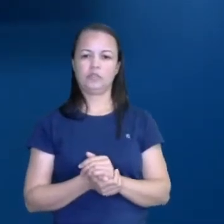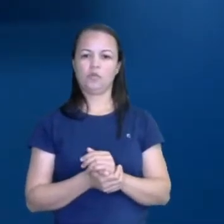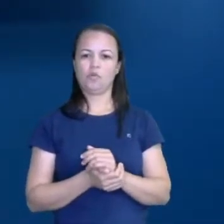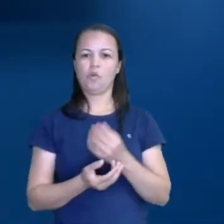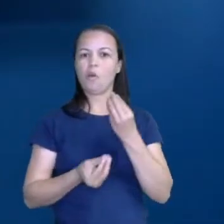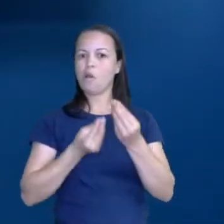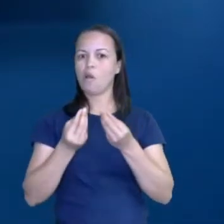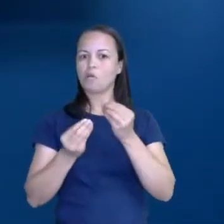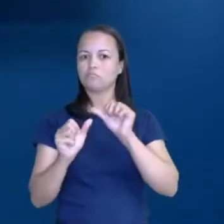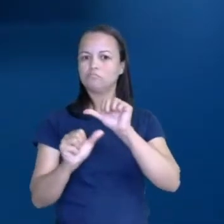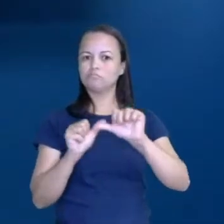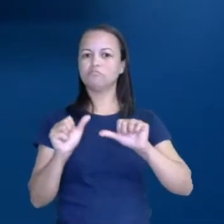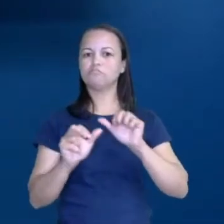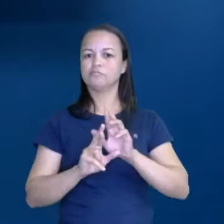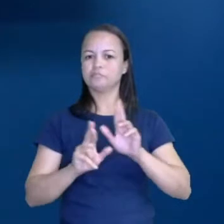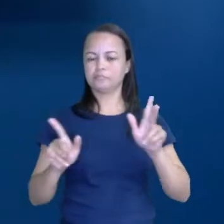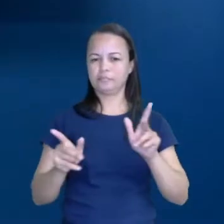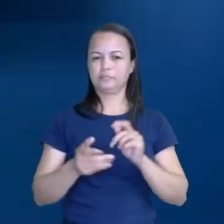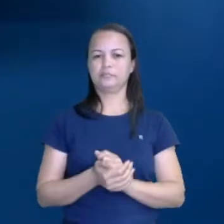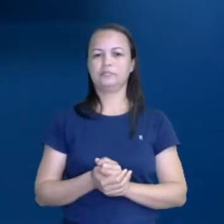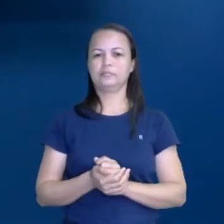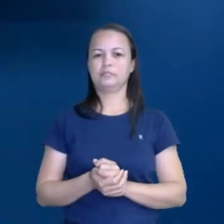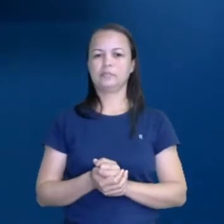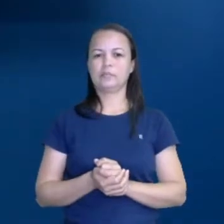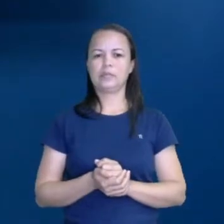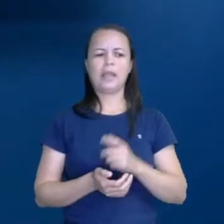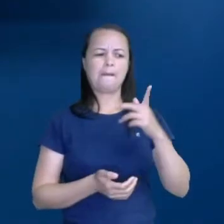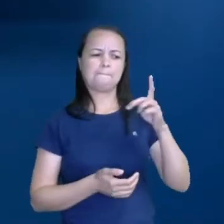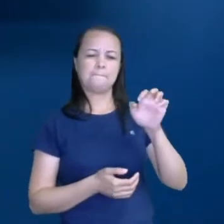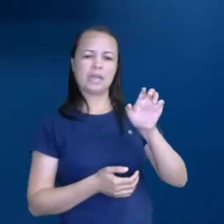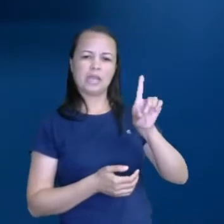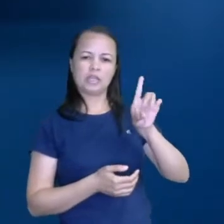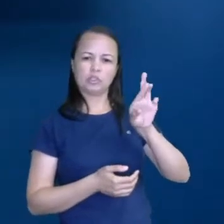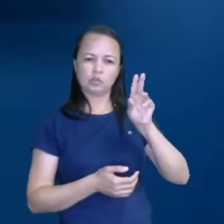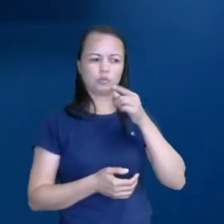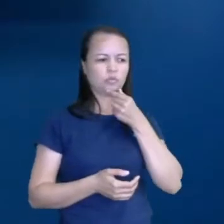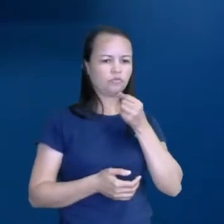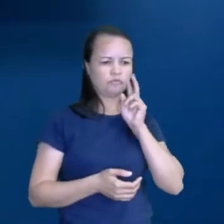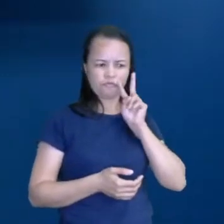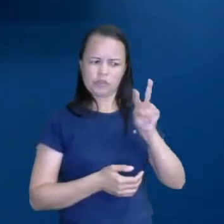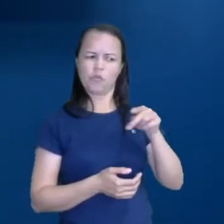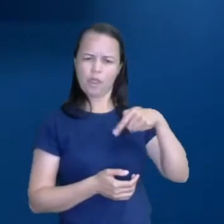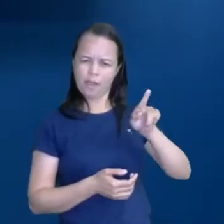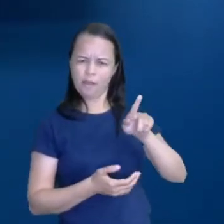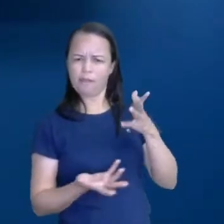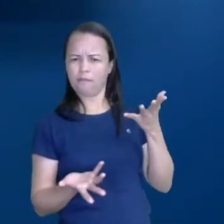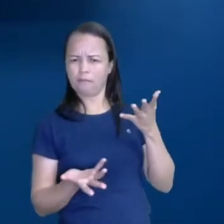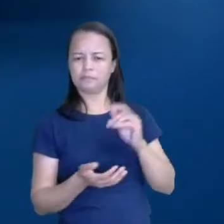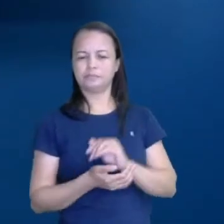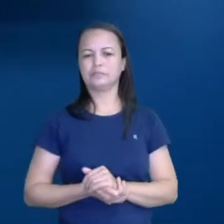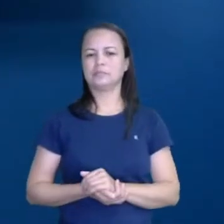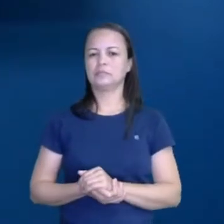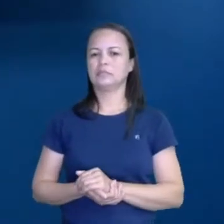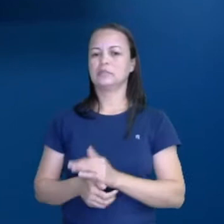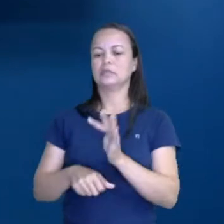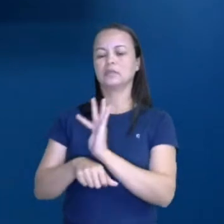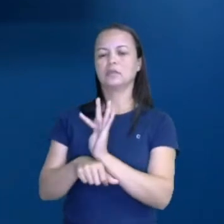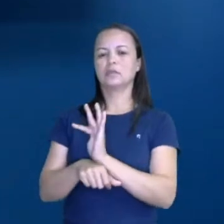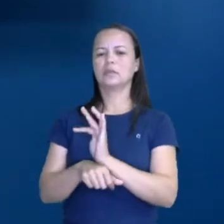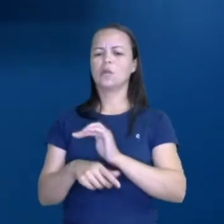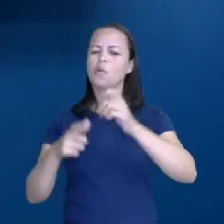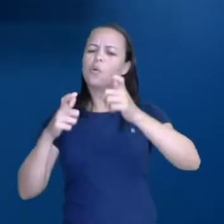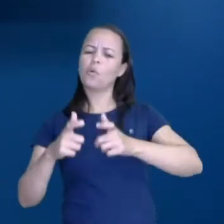e a forma. Cadê Pedro? Você viu ele? Aqui, informal. E aqui, onde